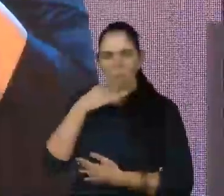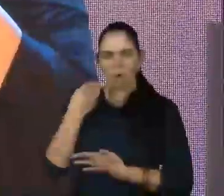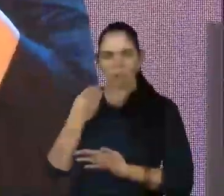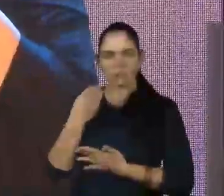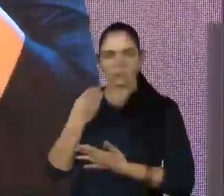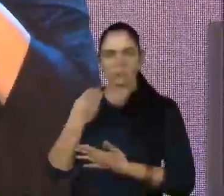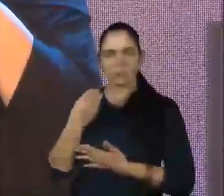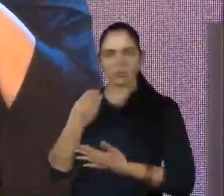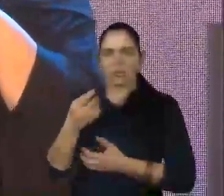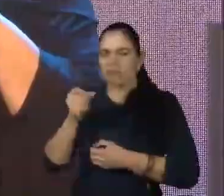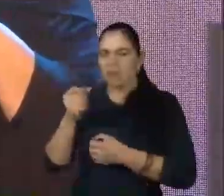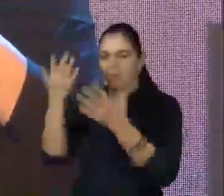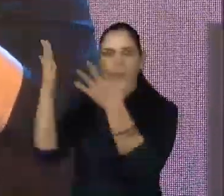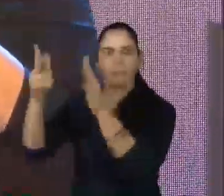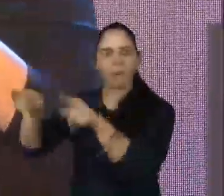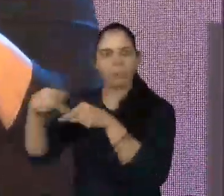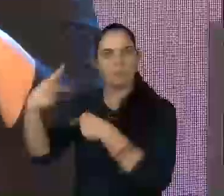Ninguém estava celebrando o nascimento dela.